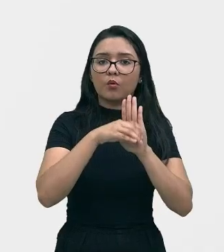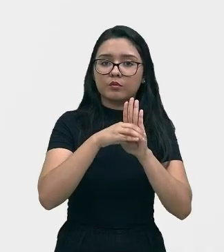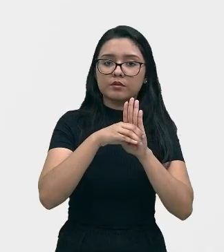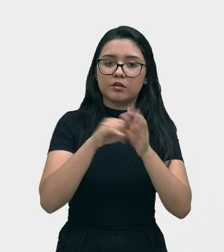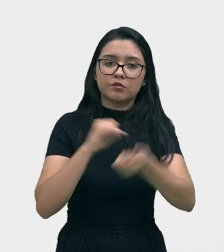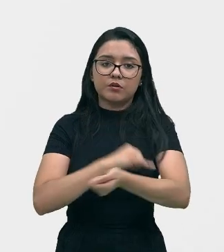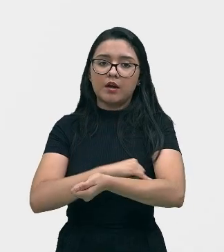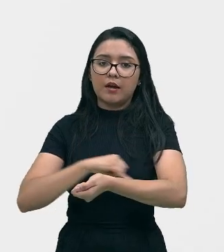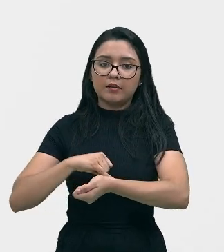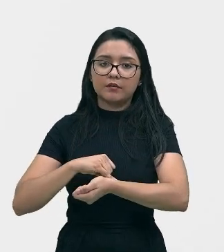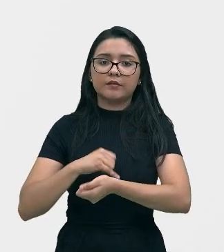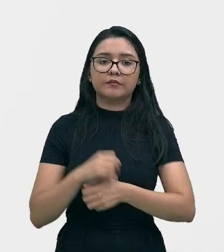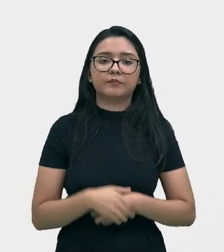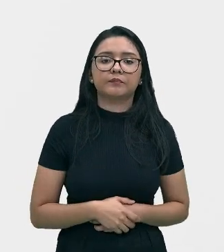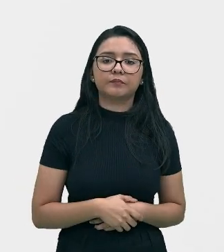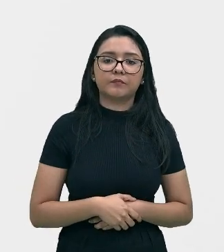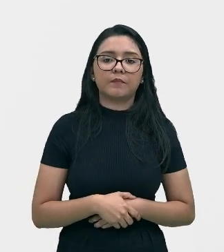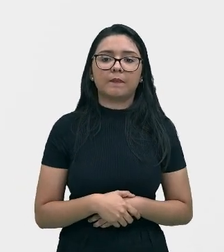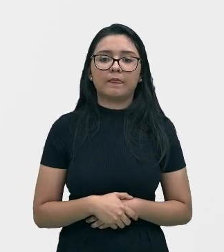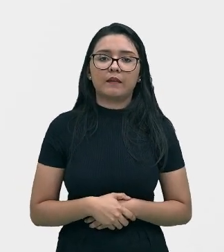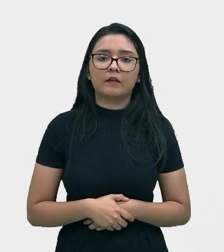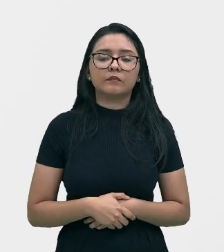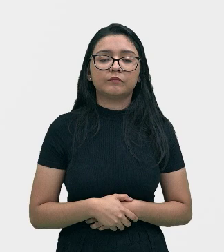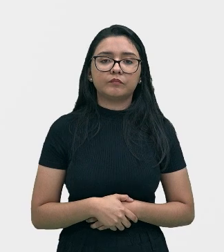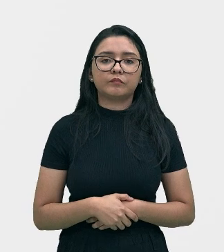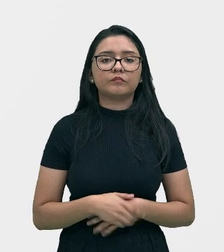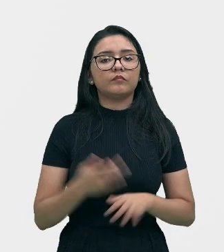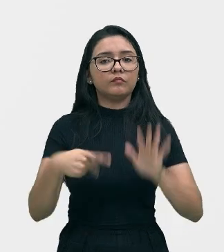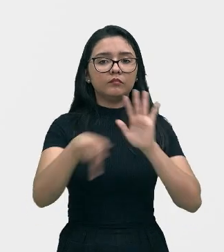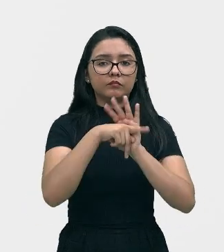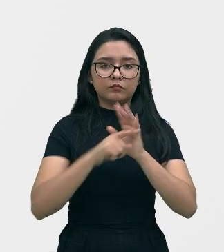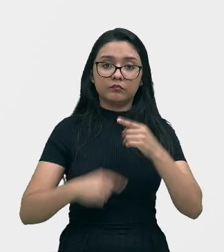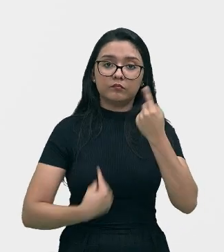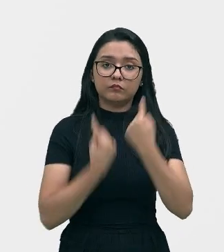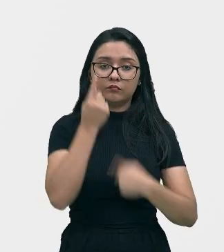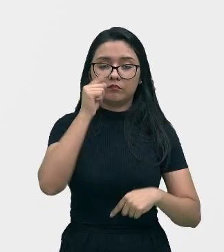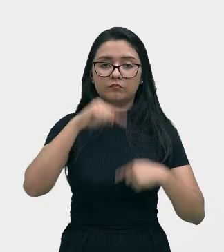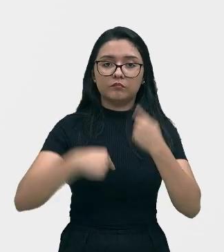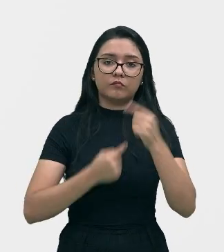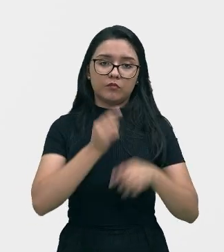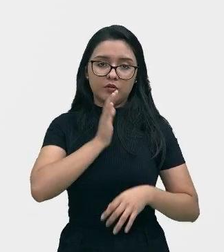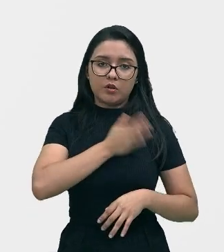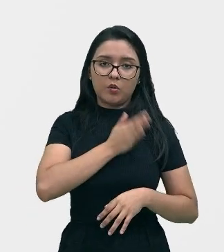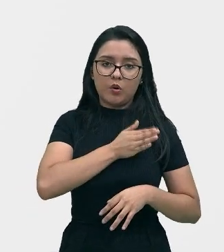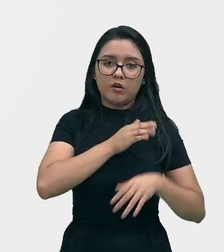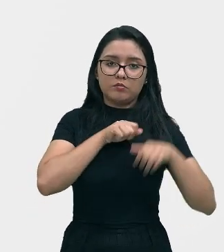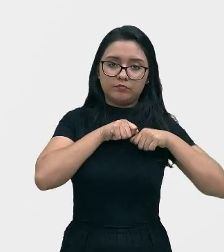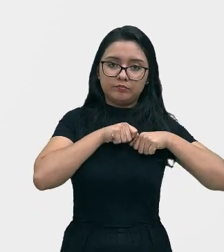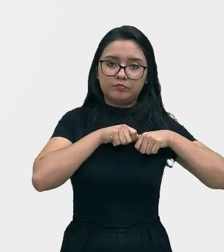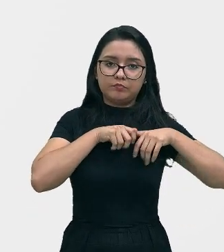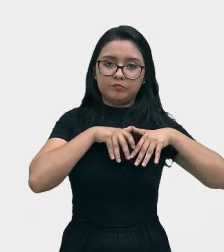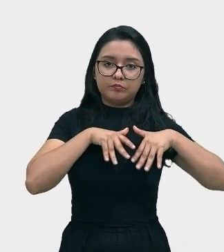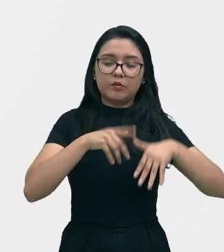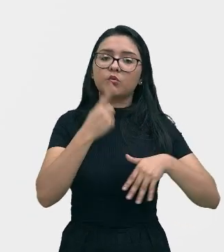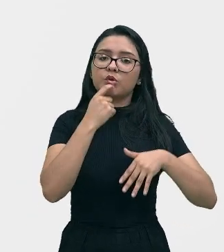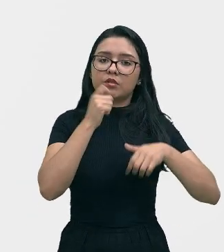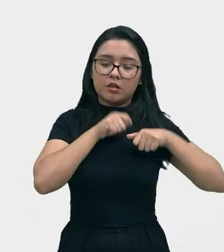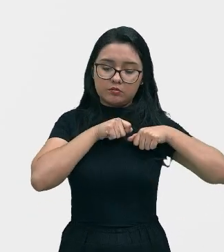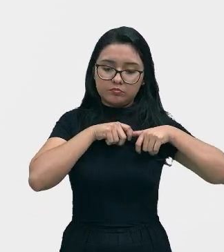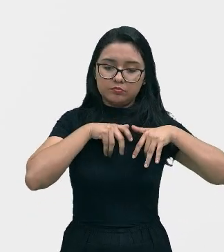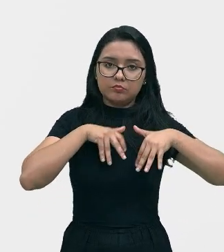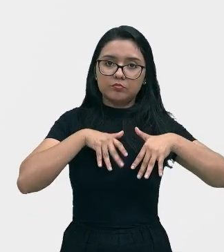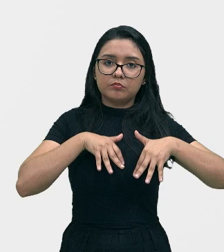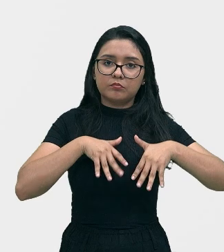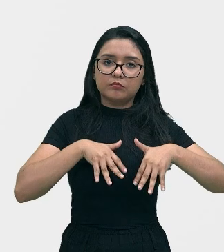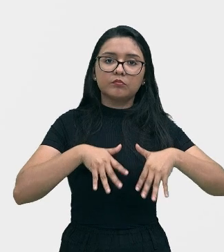observar, que são os vasos do sistema circulatório, que saem do coração e transportam o sangue para as